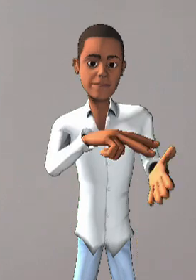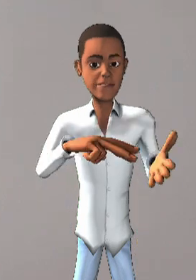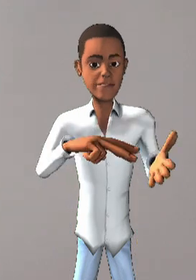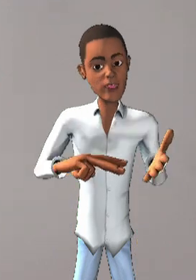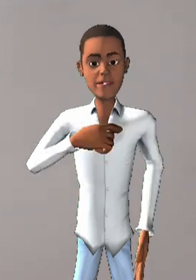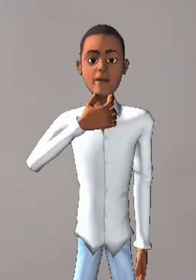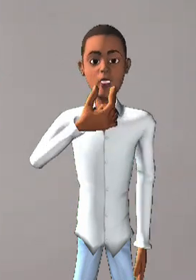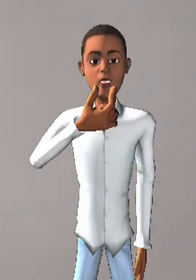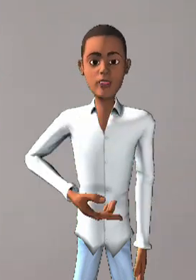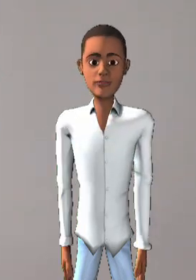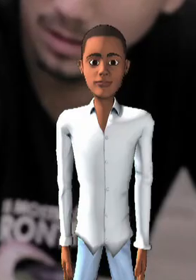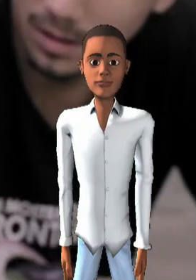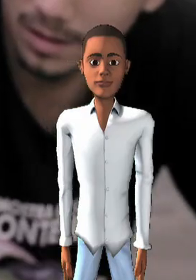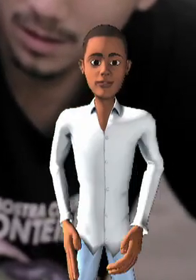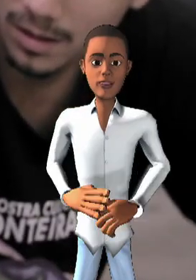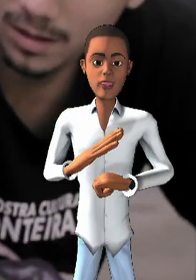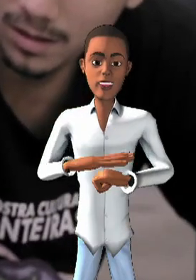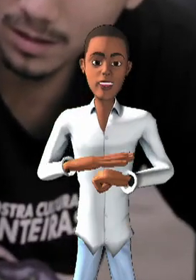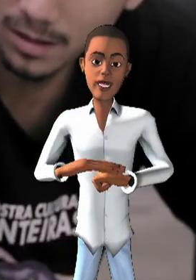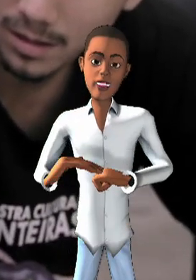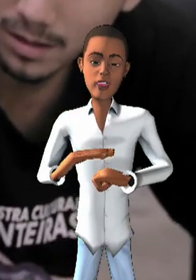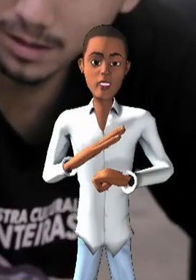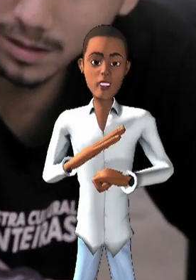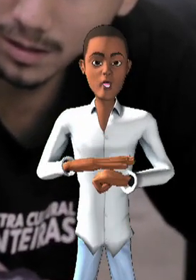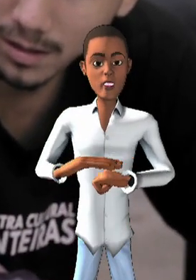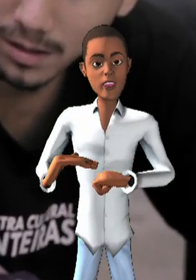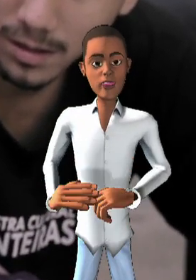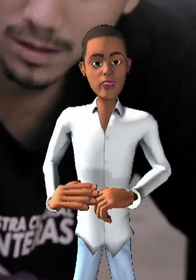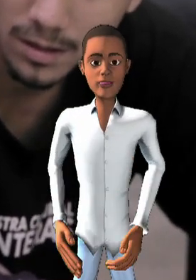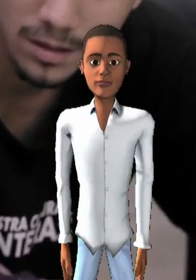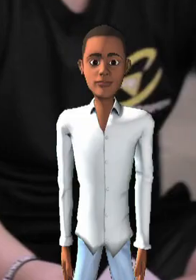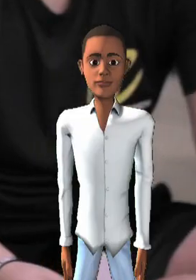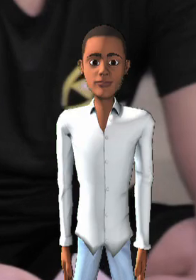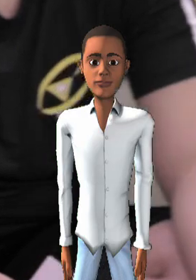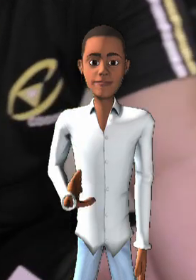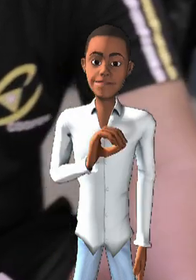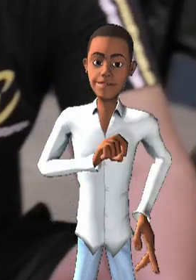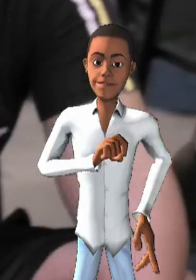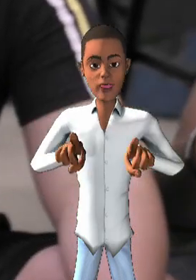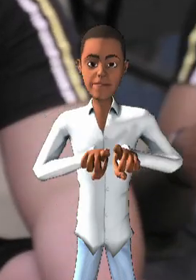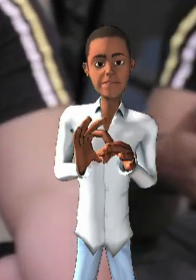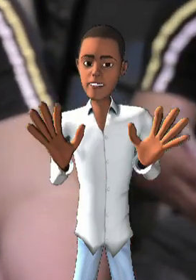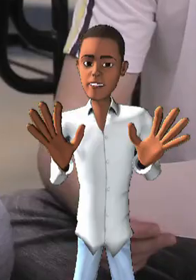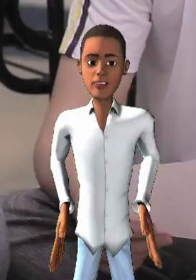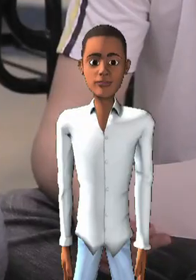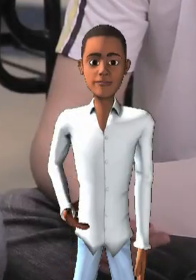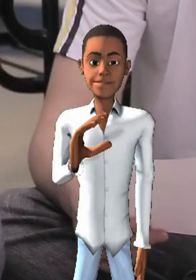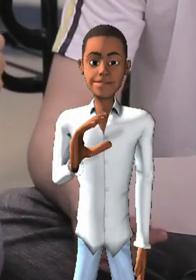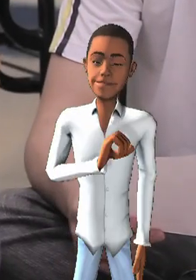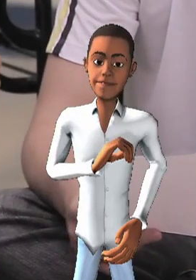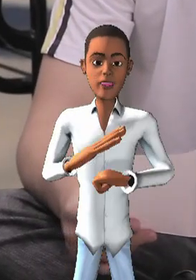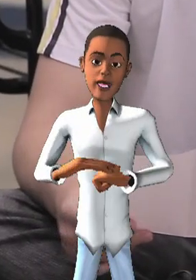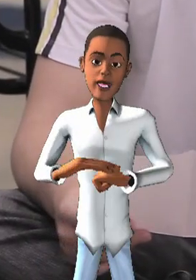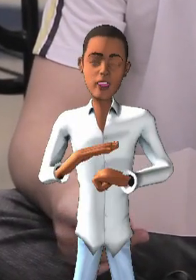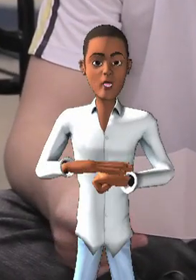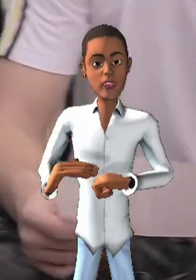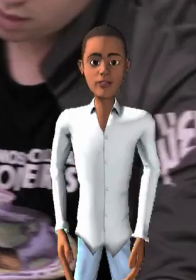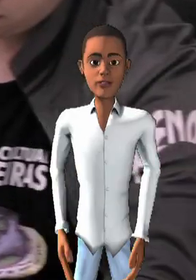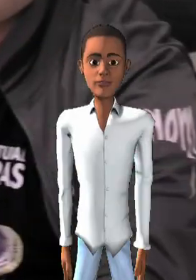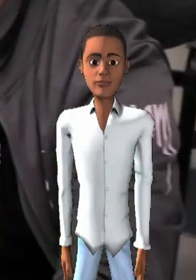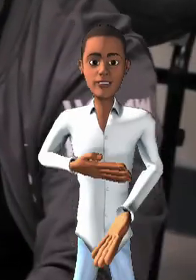Então vamos ler em voz alta. Carinho / afeto. Amor e liberdade. Amor e